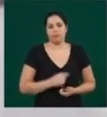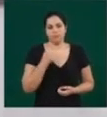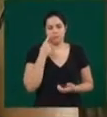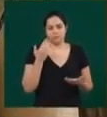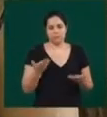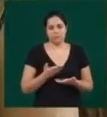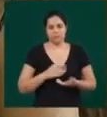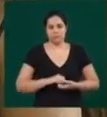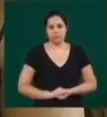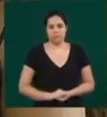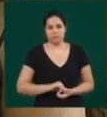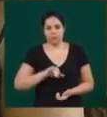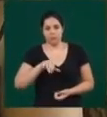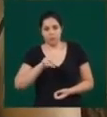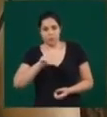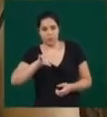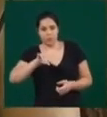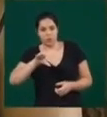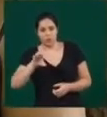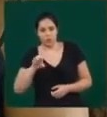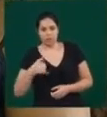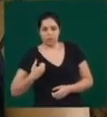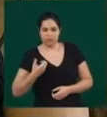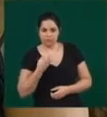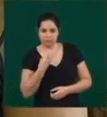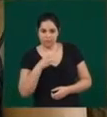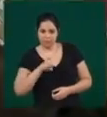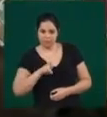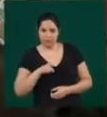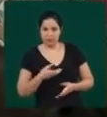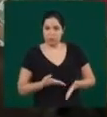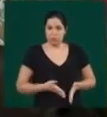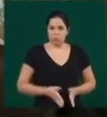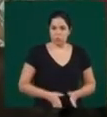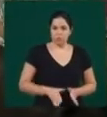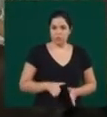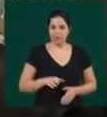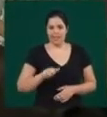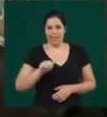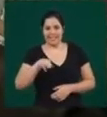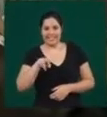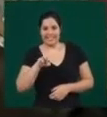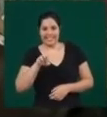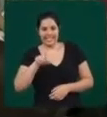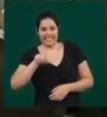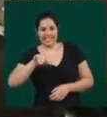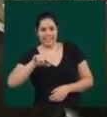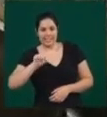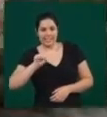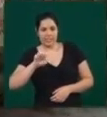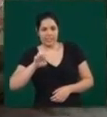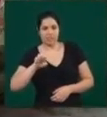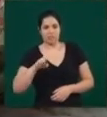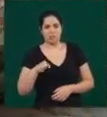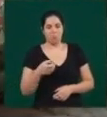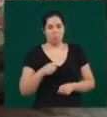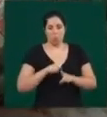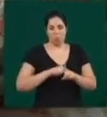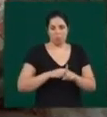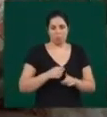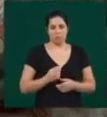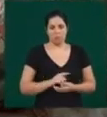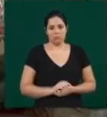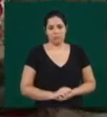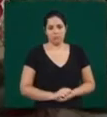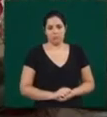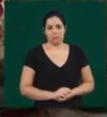reportagem. Joyce tem 35 anos e deu à luz a pequena Annelise há menos de um mês. E quando a filha